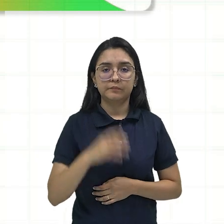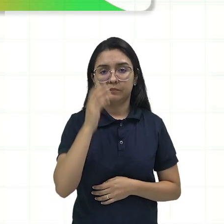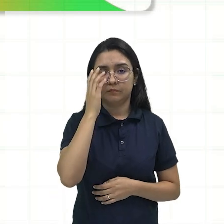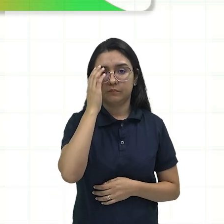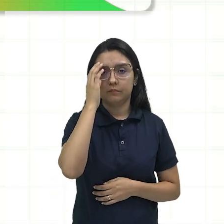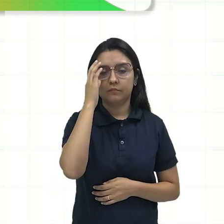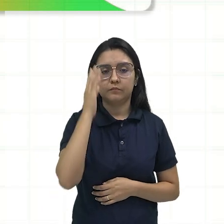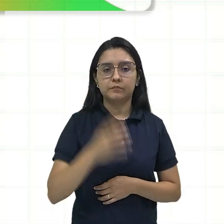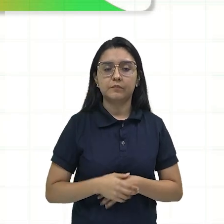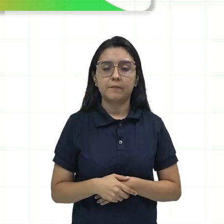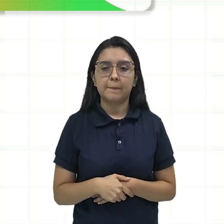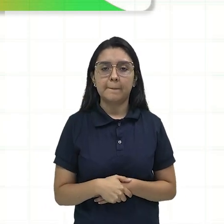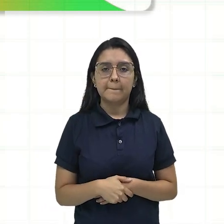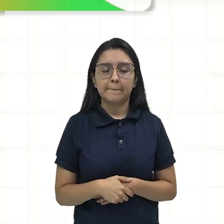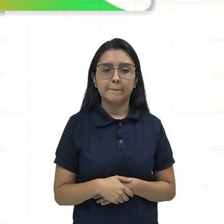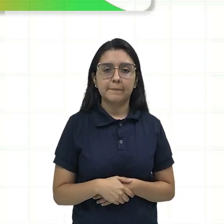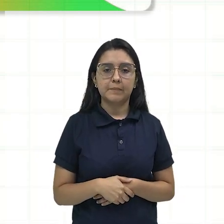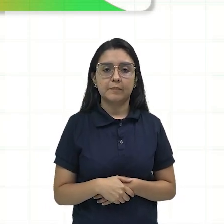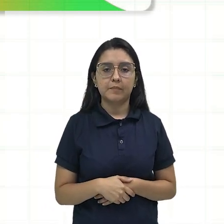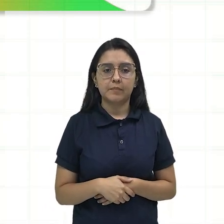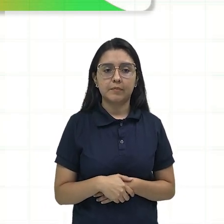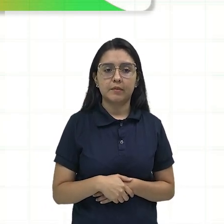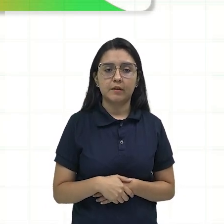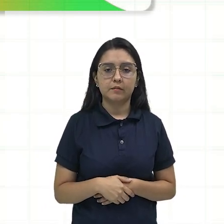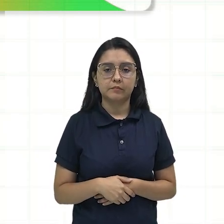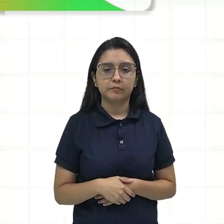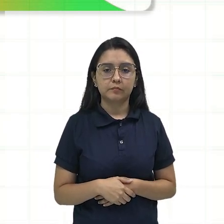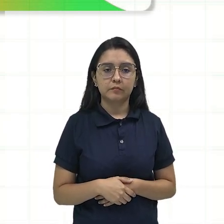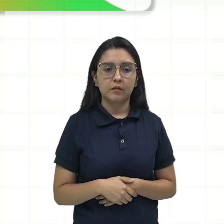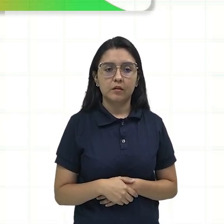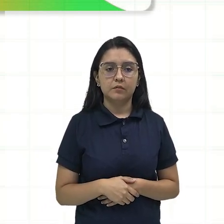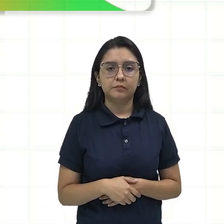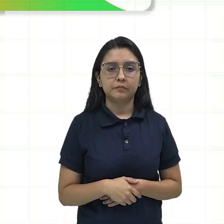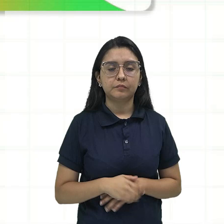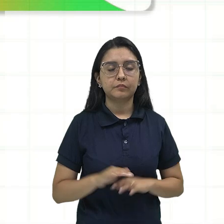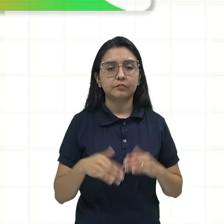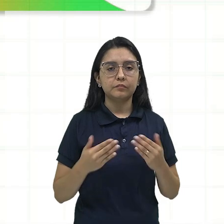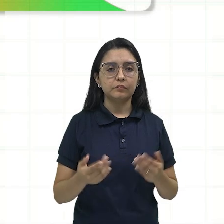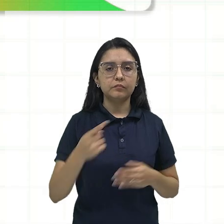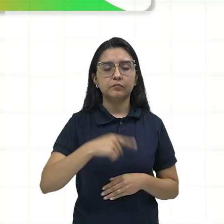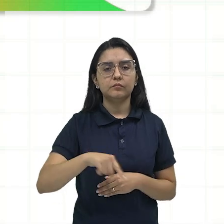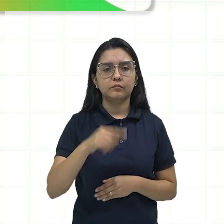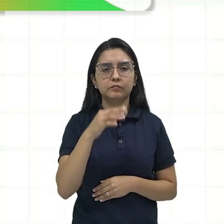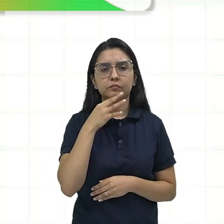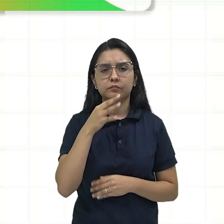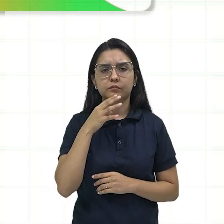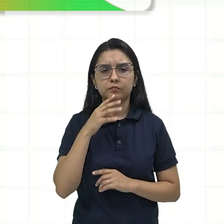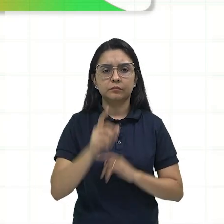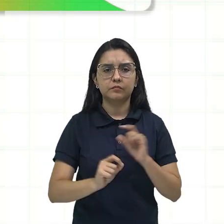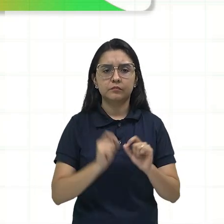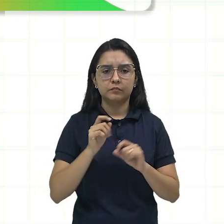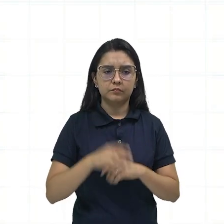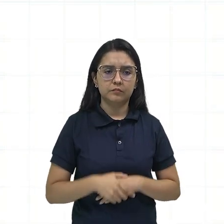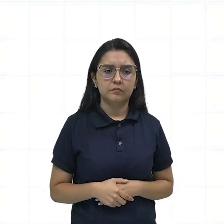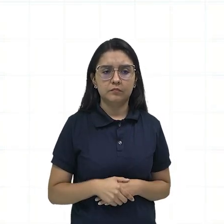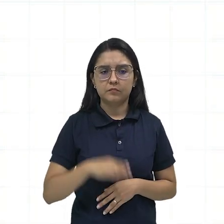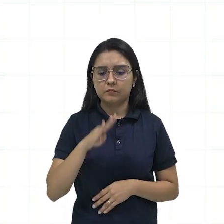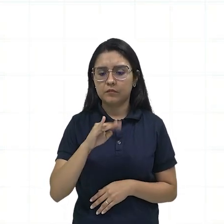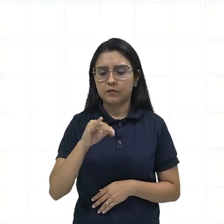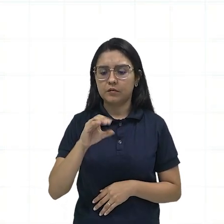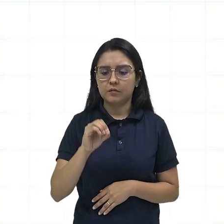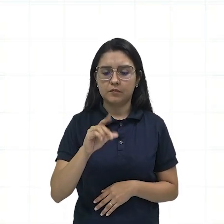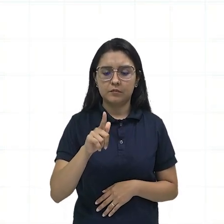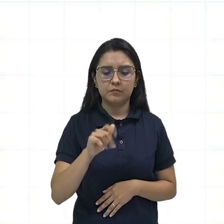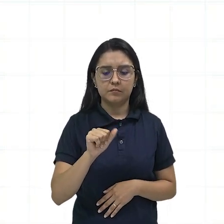energia cinética, certo? E vocês já ouviram falar, gente, em